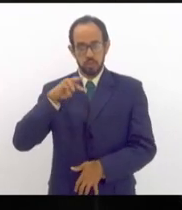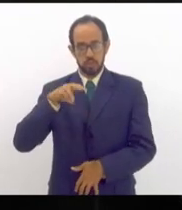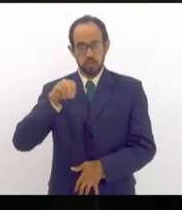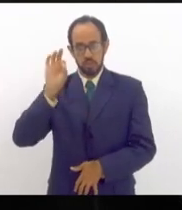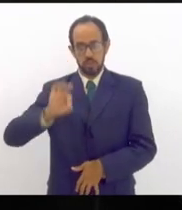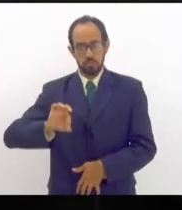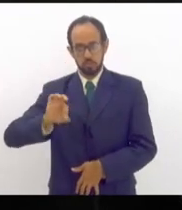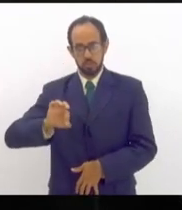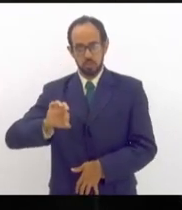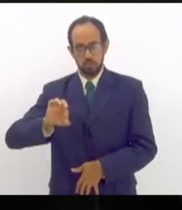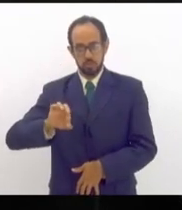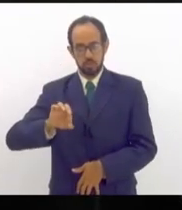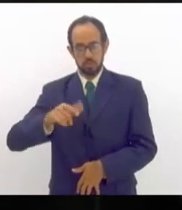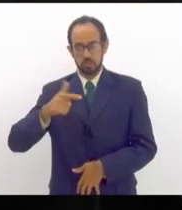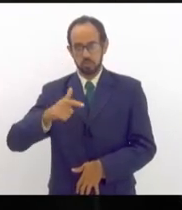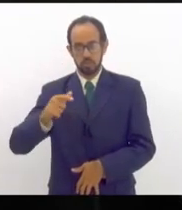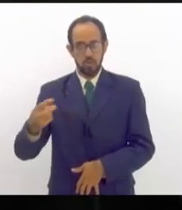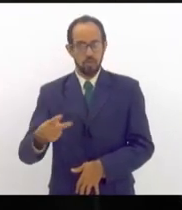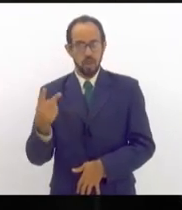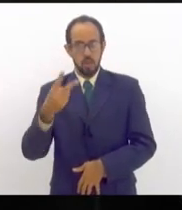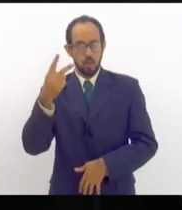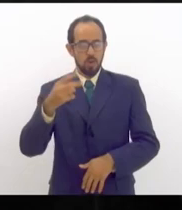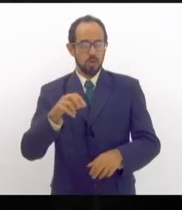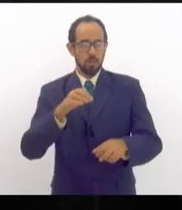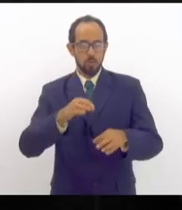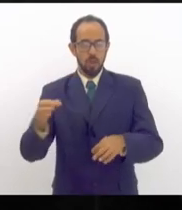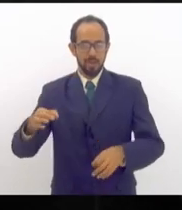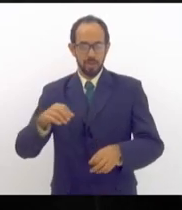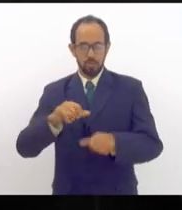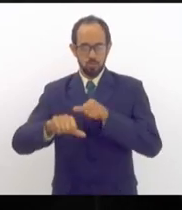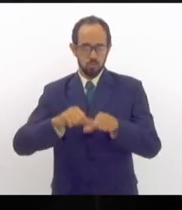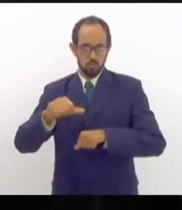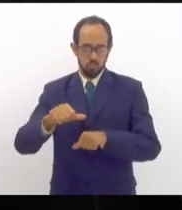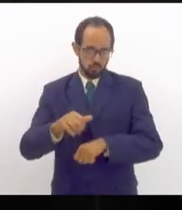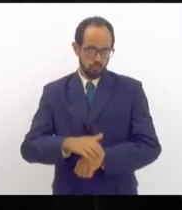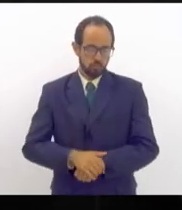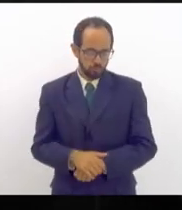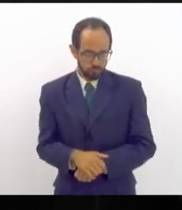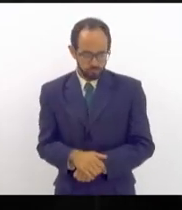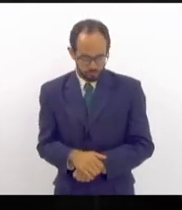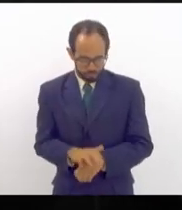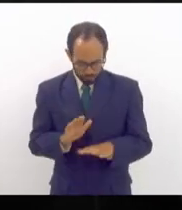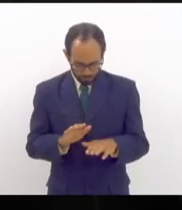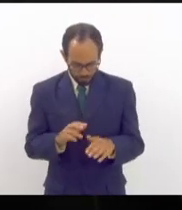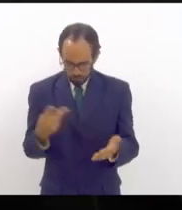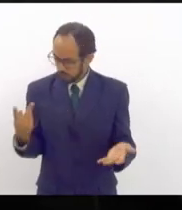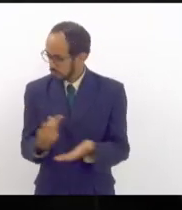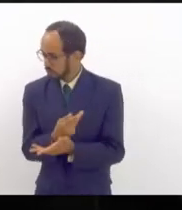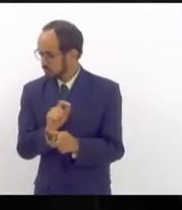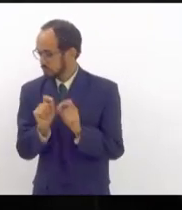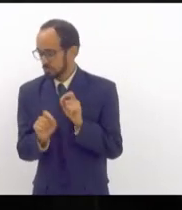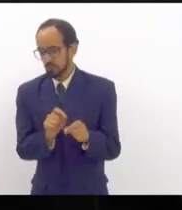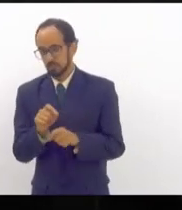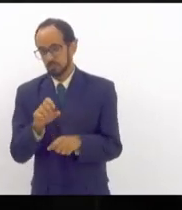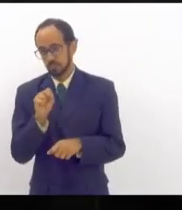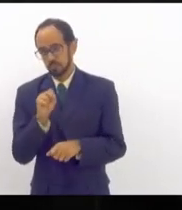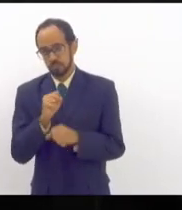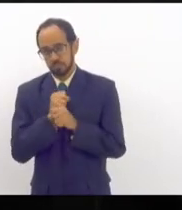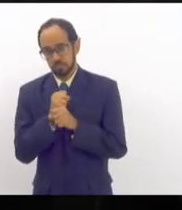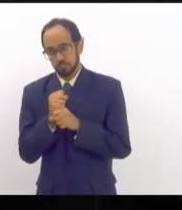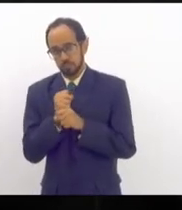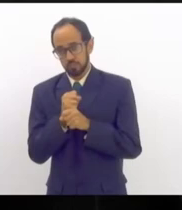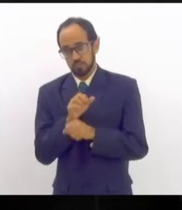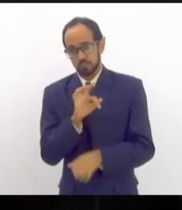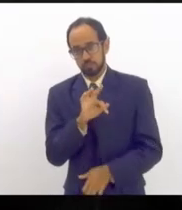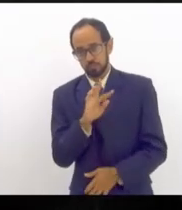moeda e a moeda tinha mudado e foi-se 8 anos de governo FHC